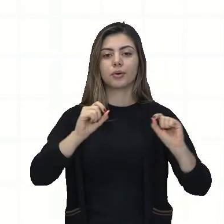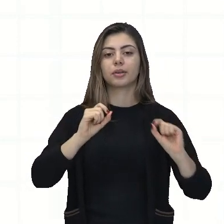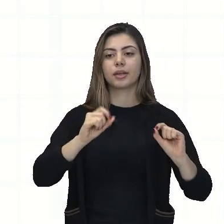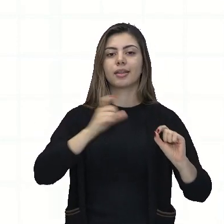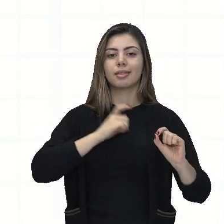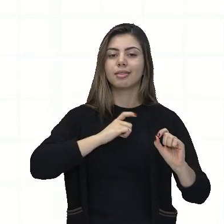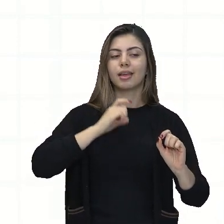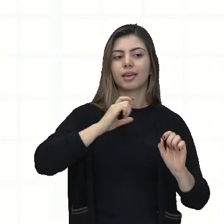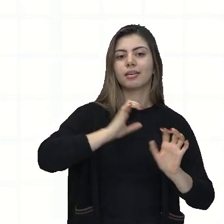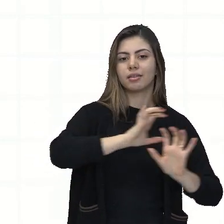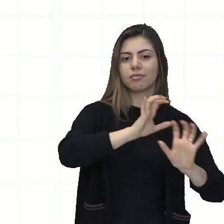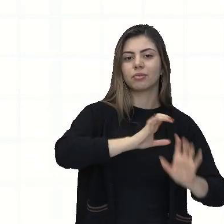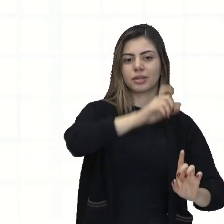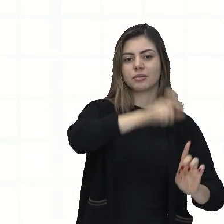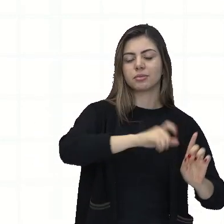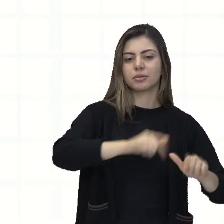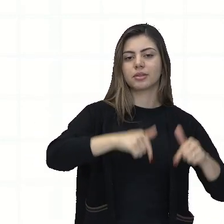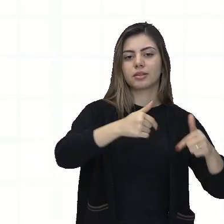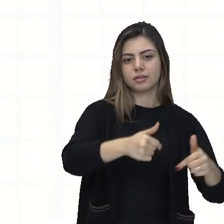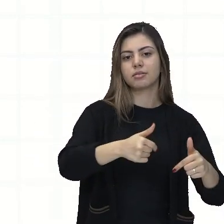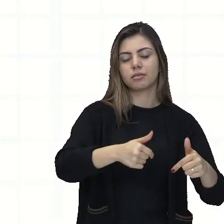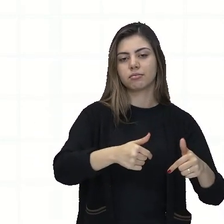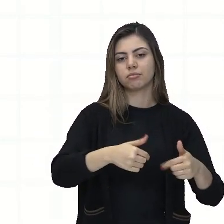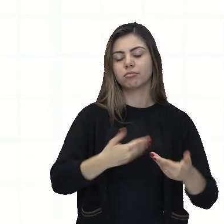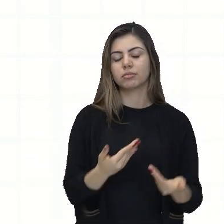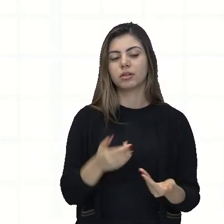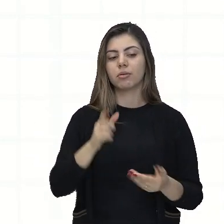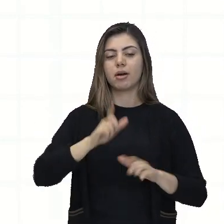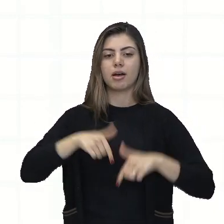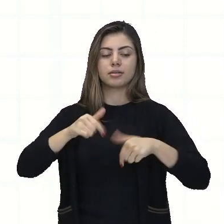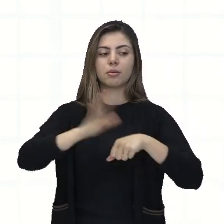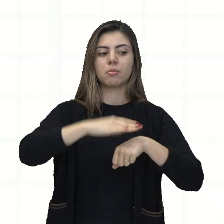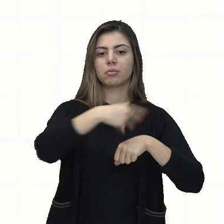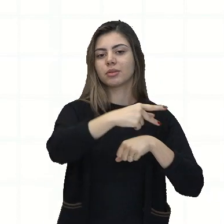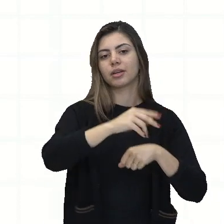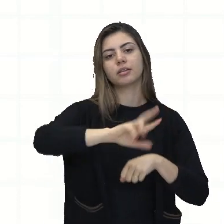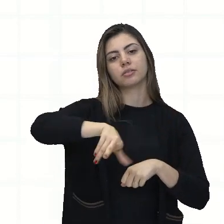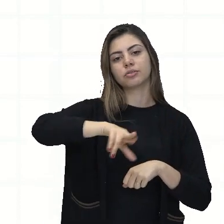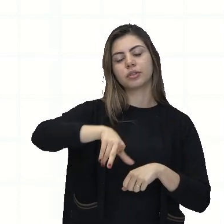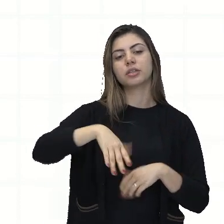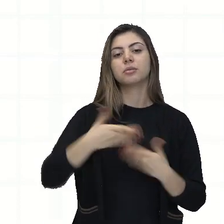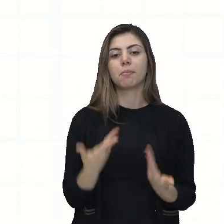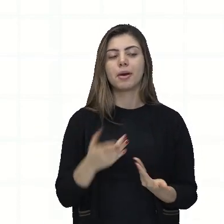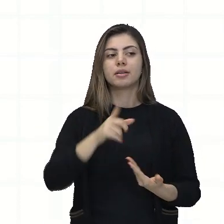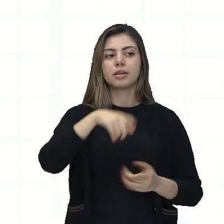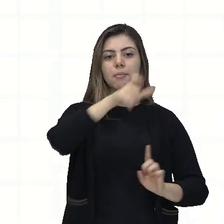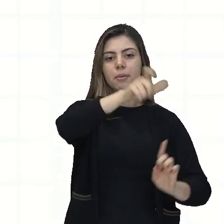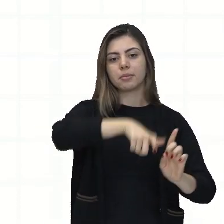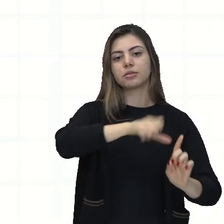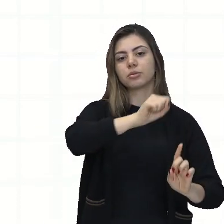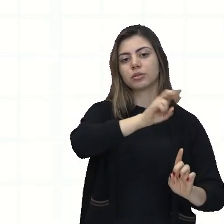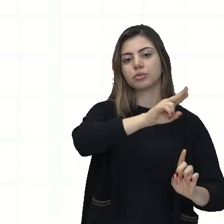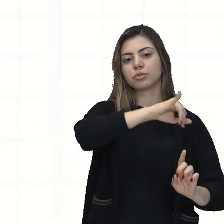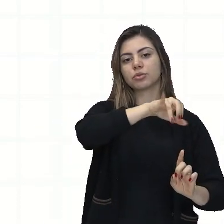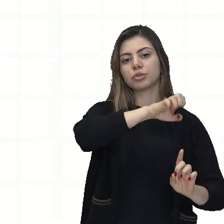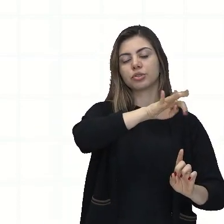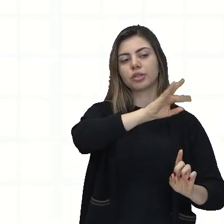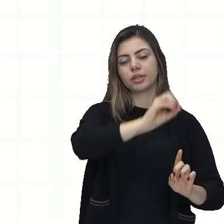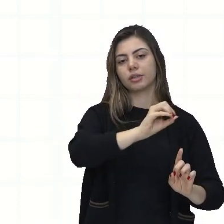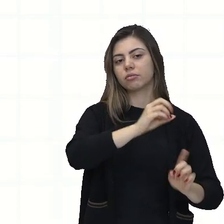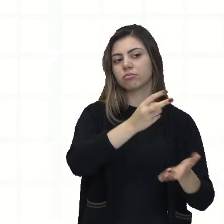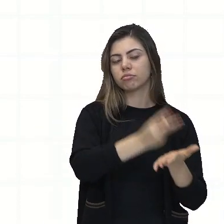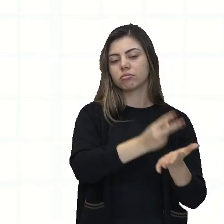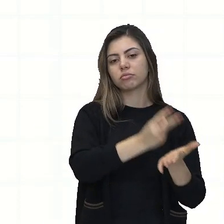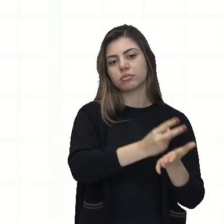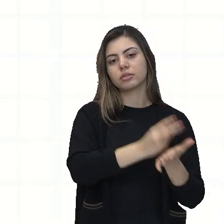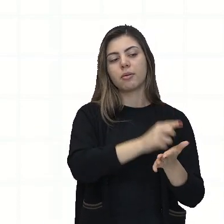a ação e não o agente, não é quem realiza, mas continua sendo o sujeito. Sujeito não é sempre quem vai executar